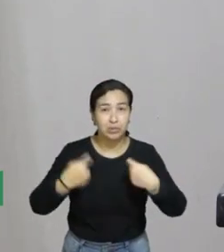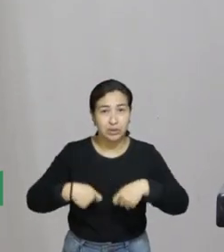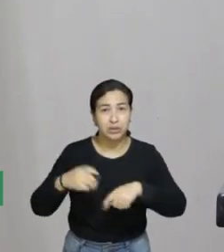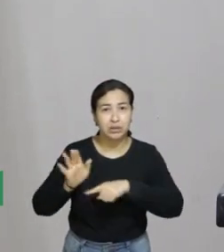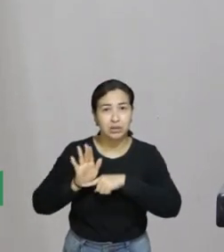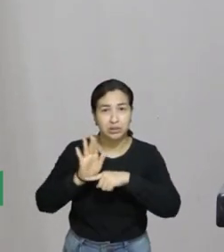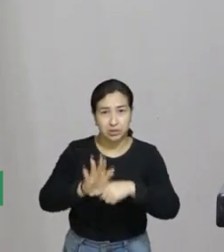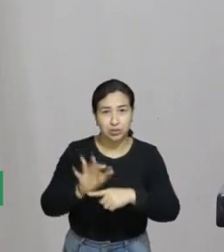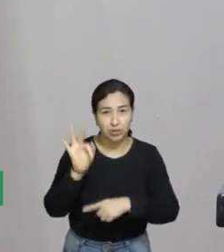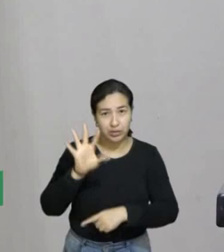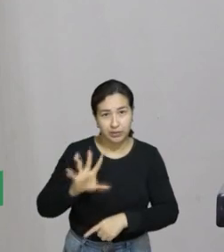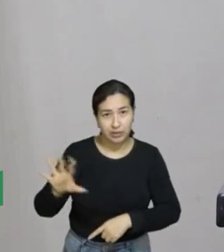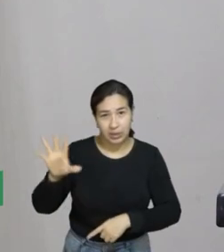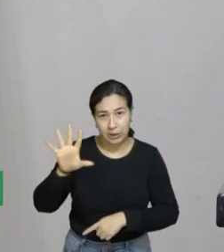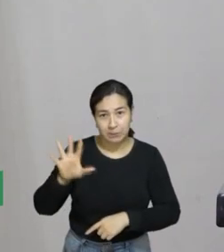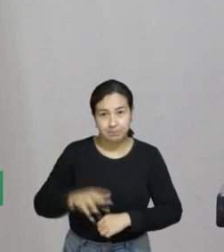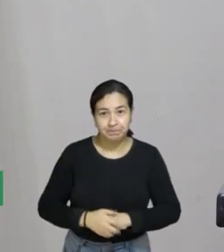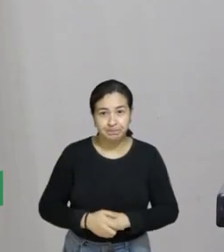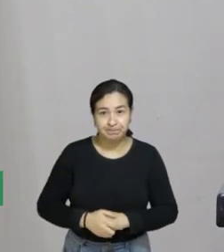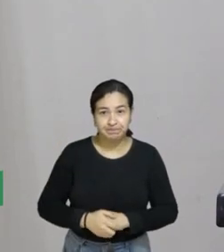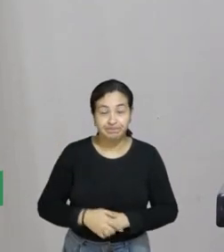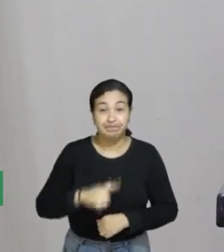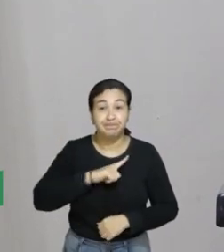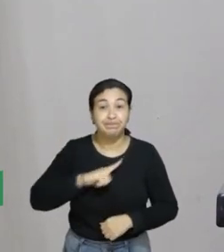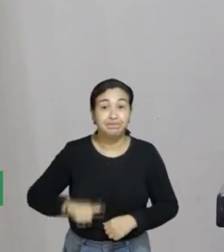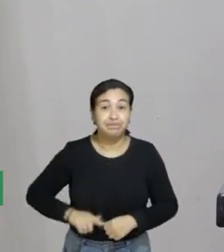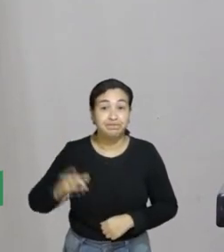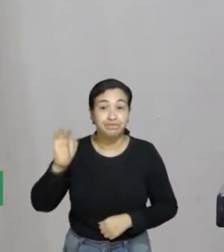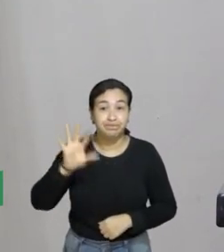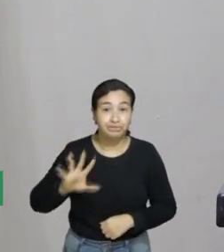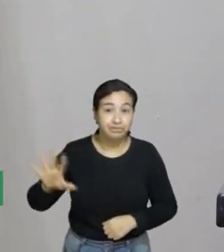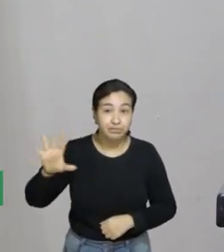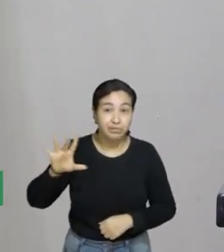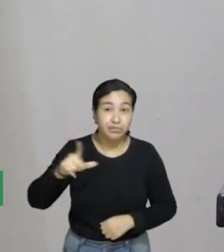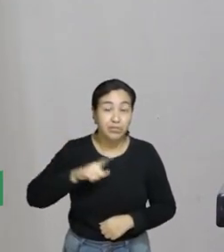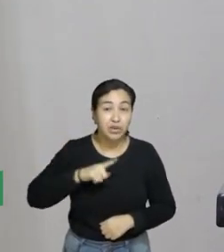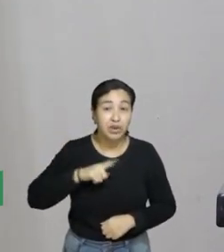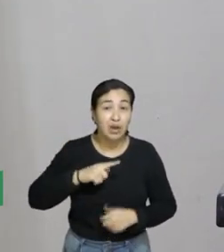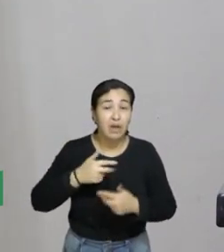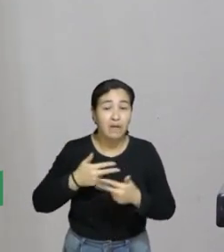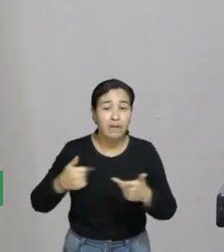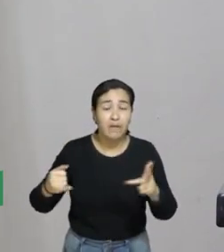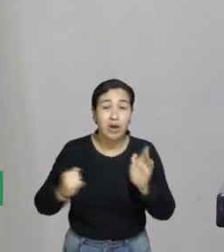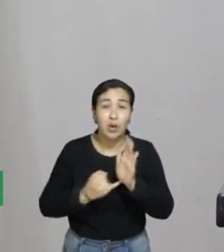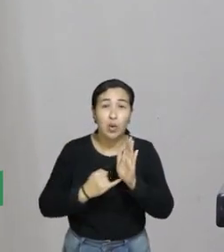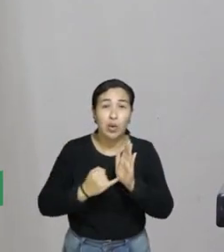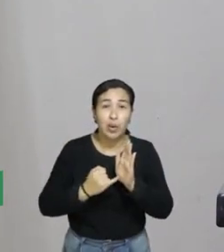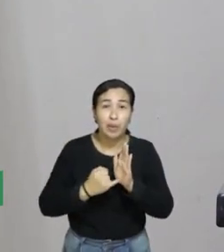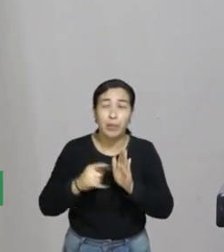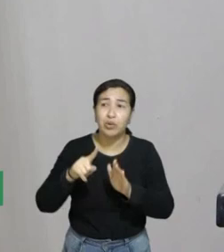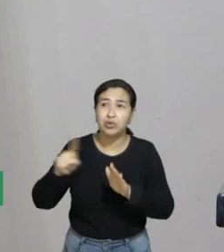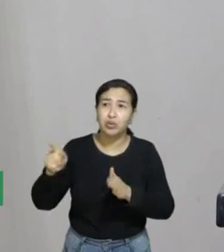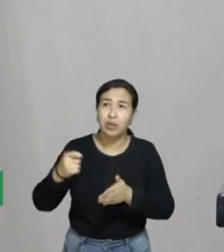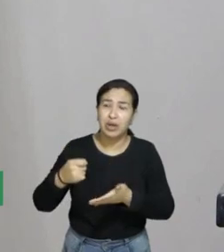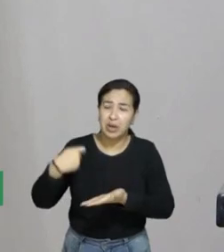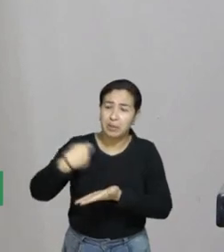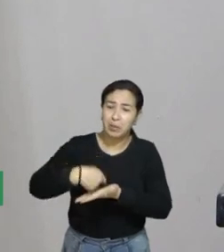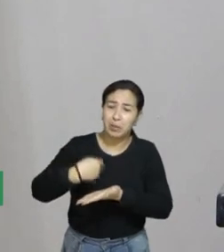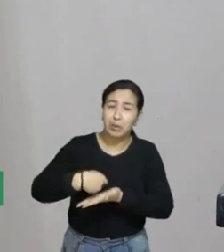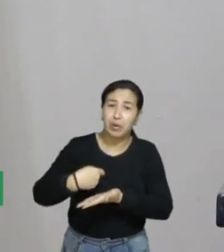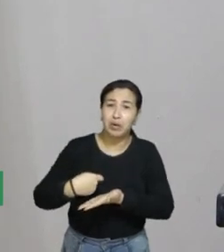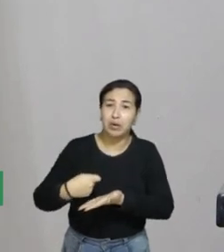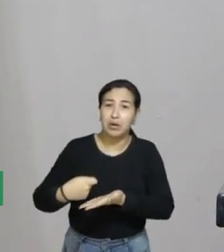sua reconstrução. O governo federal, devido à quantidade enorme de impostos que nos é cobrado, segura boa parte